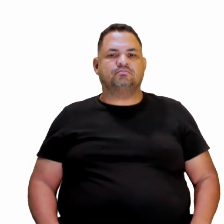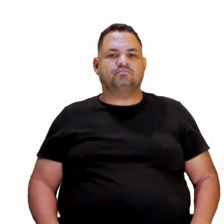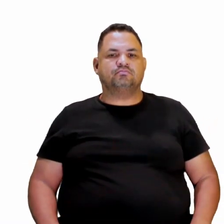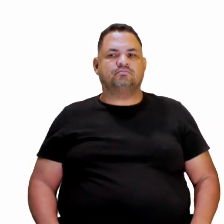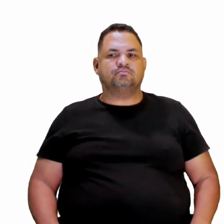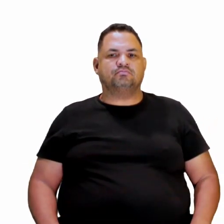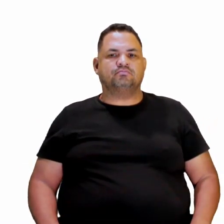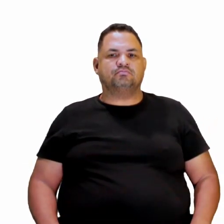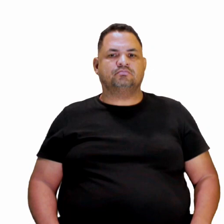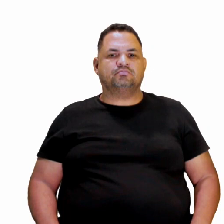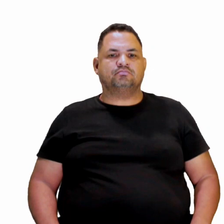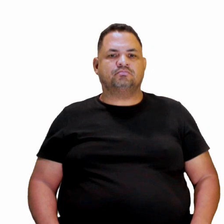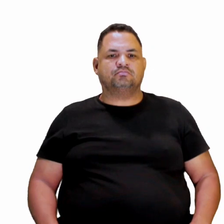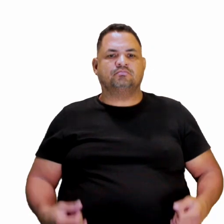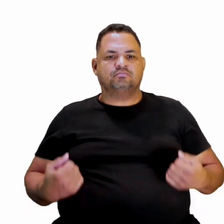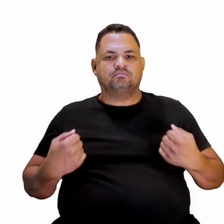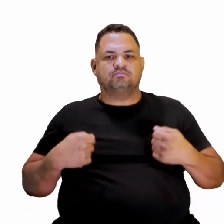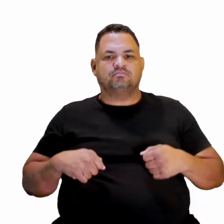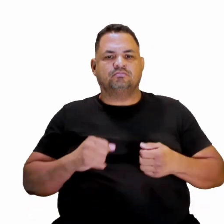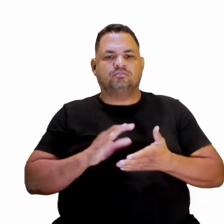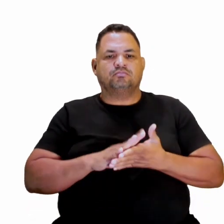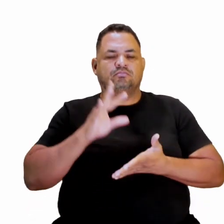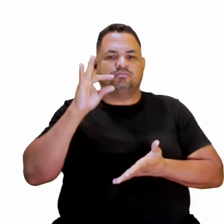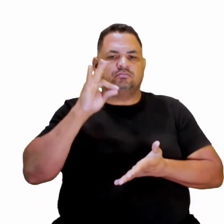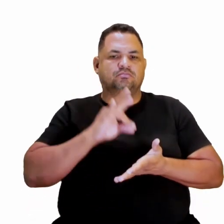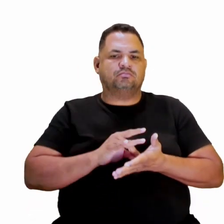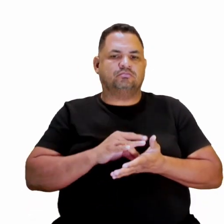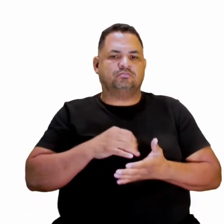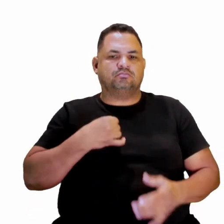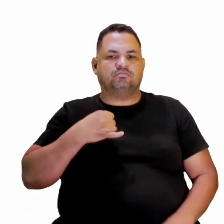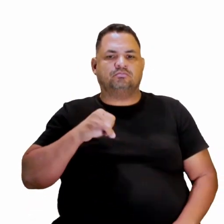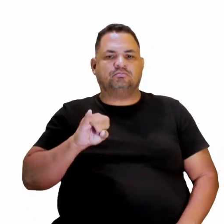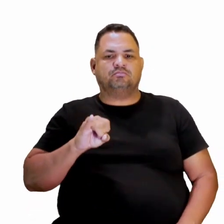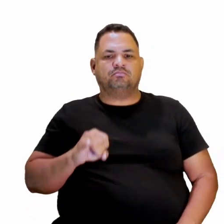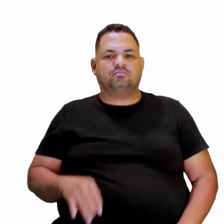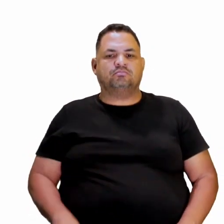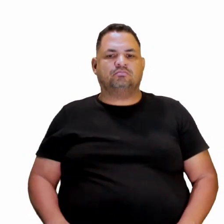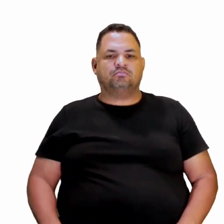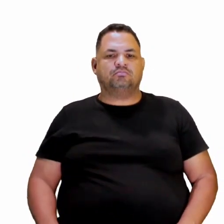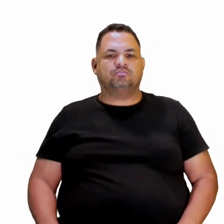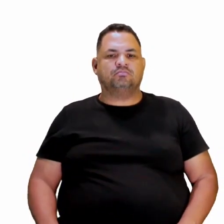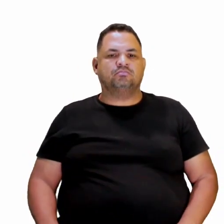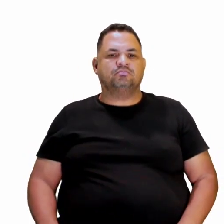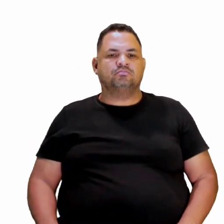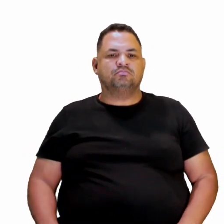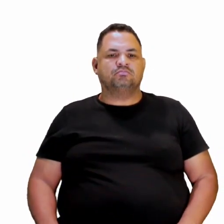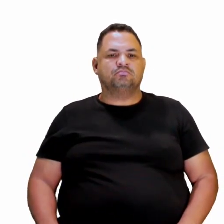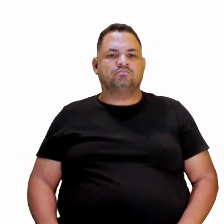I can state, eu posso afirmar que se eu tomasse